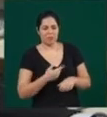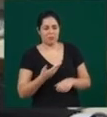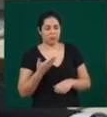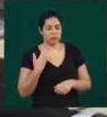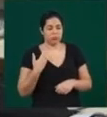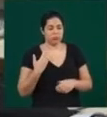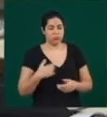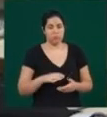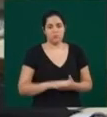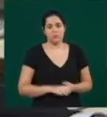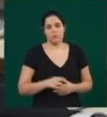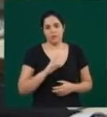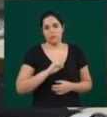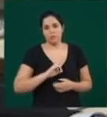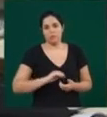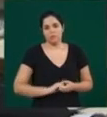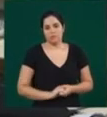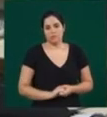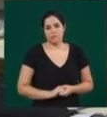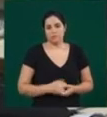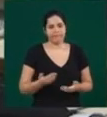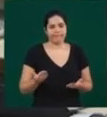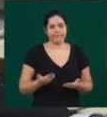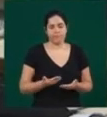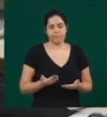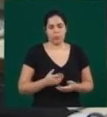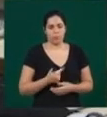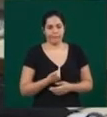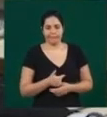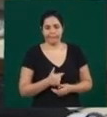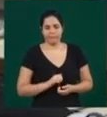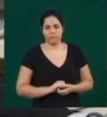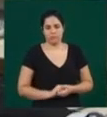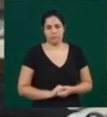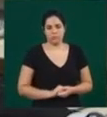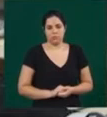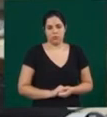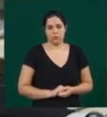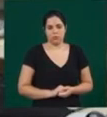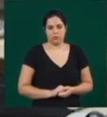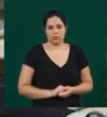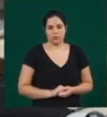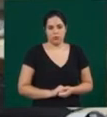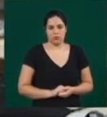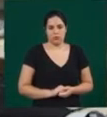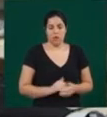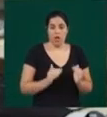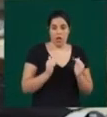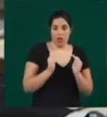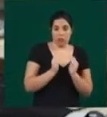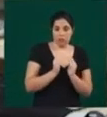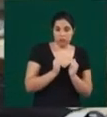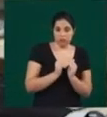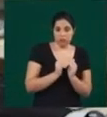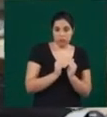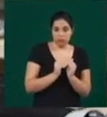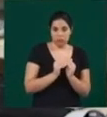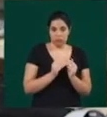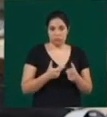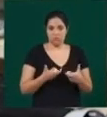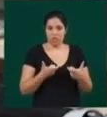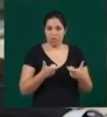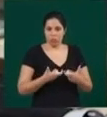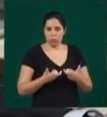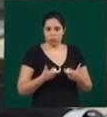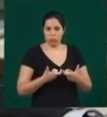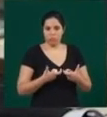processo para responder, hoje você não tem muito. E os seus bens, ou o principal, o bem imóvel onde está o